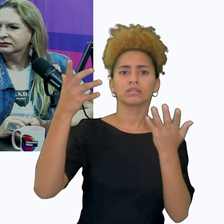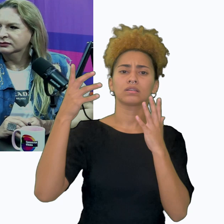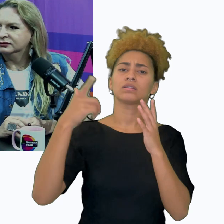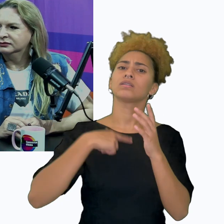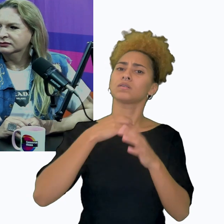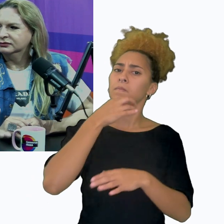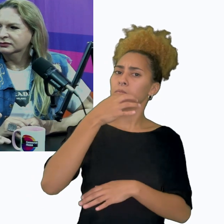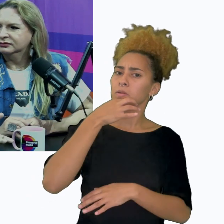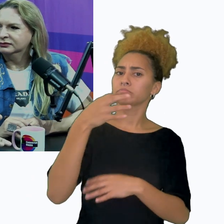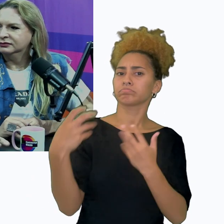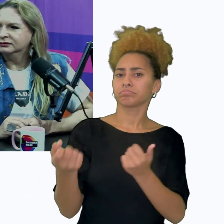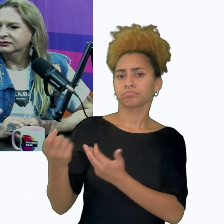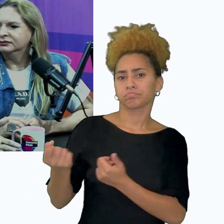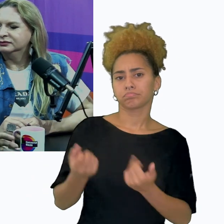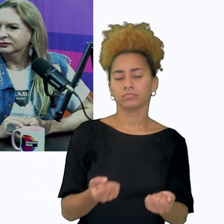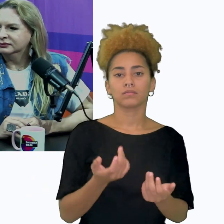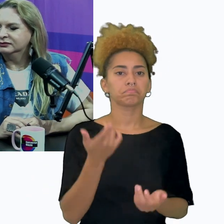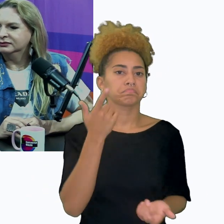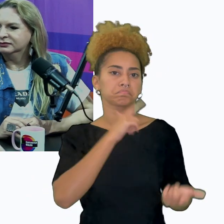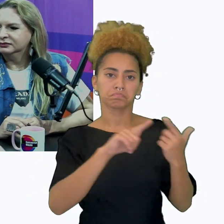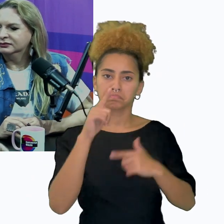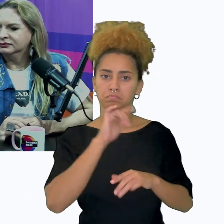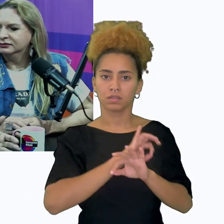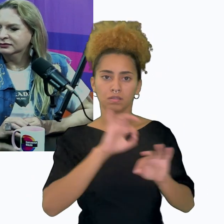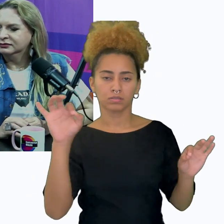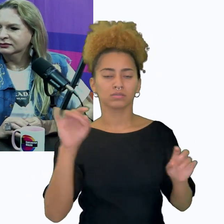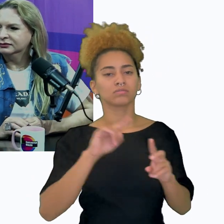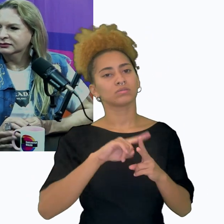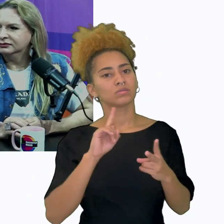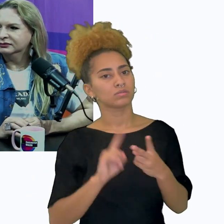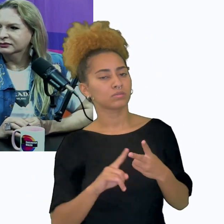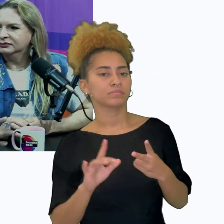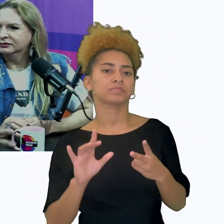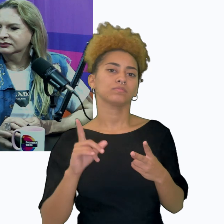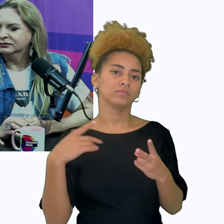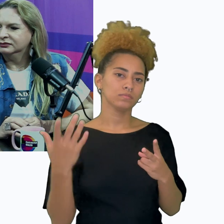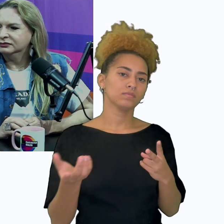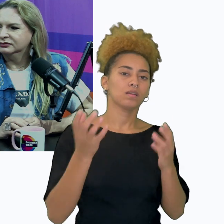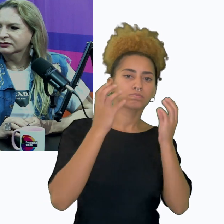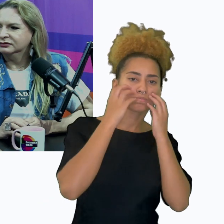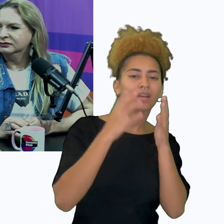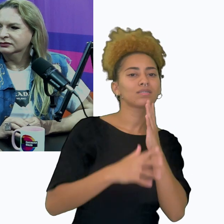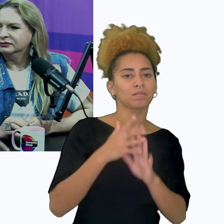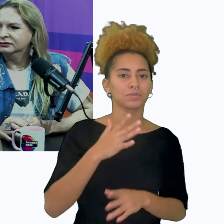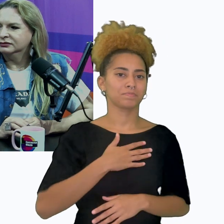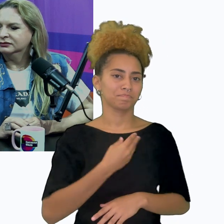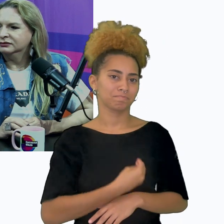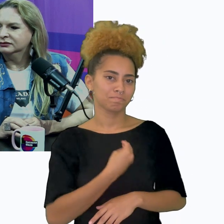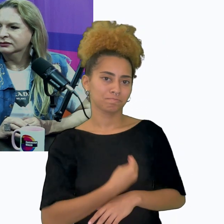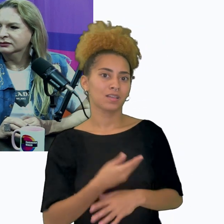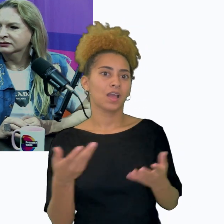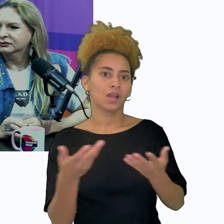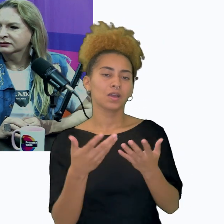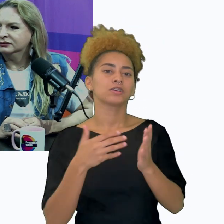nossas e dar nossas opiniões, e eles aceitavam, né? E dava tudo certo, era só essas duas coisas, de ter colocado para não, e me atrapalhou